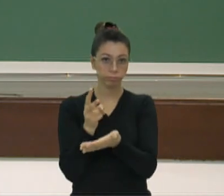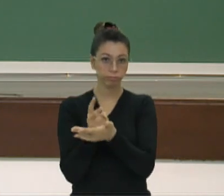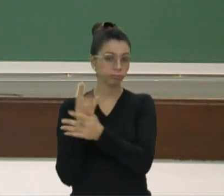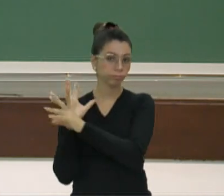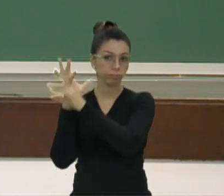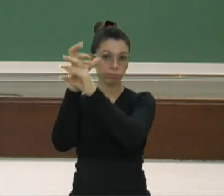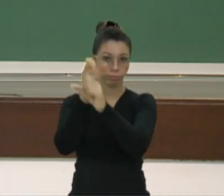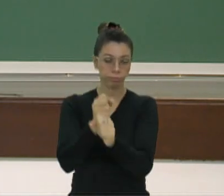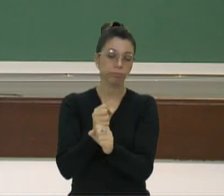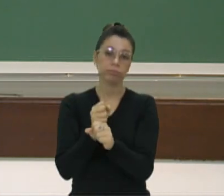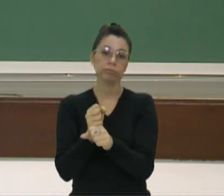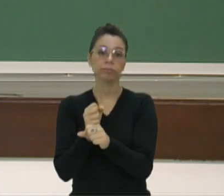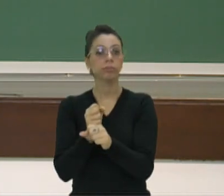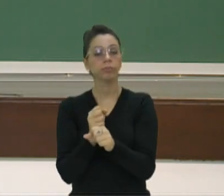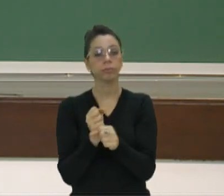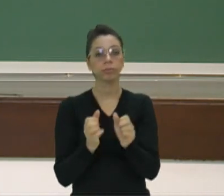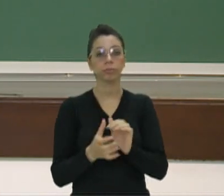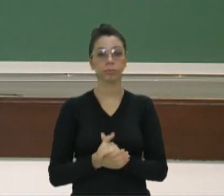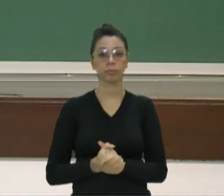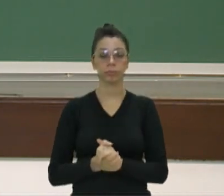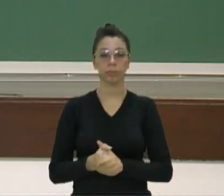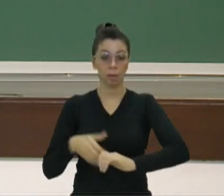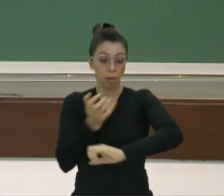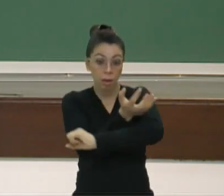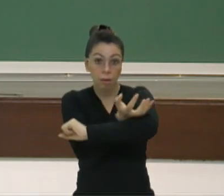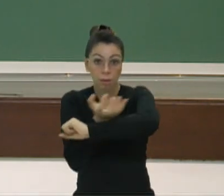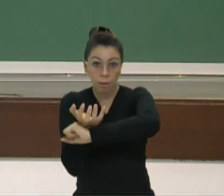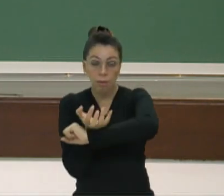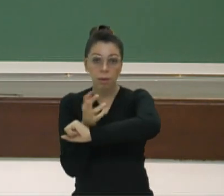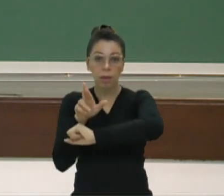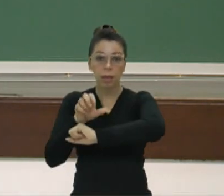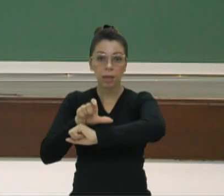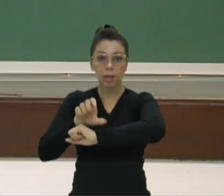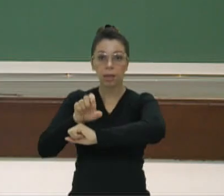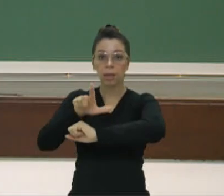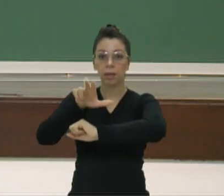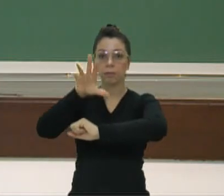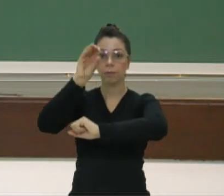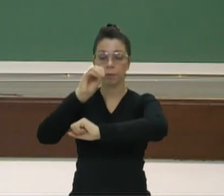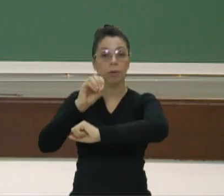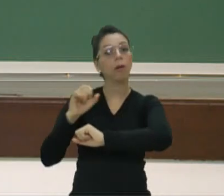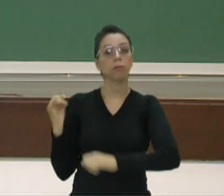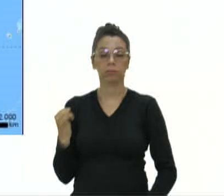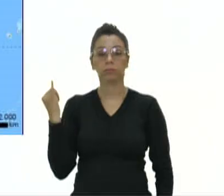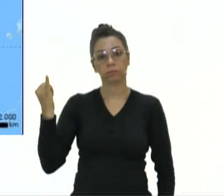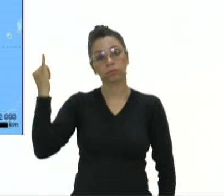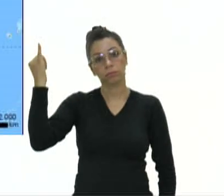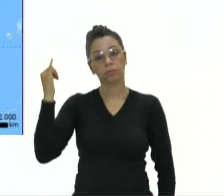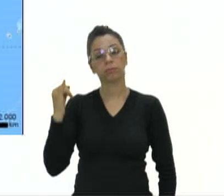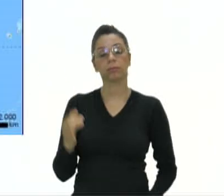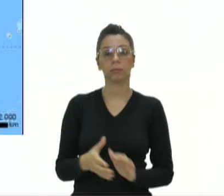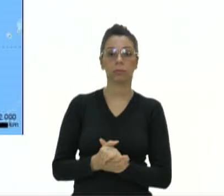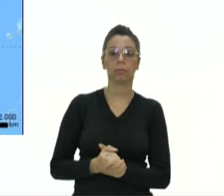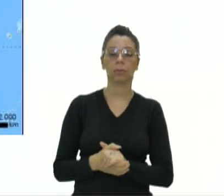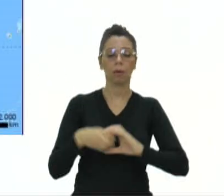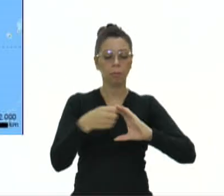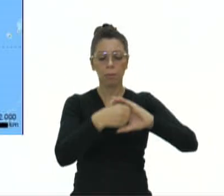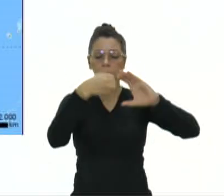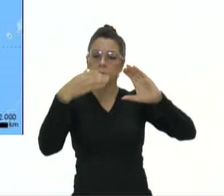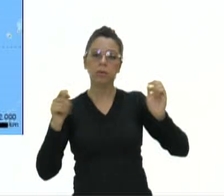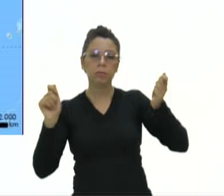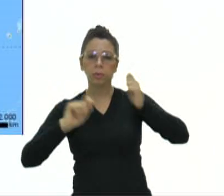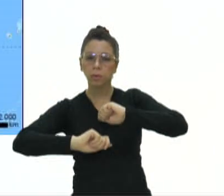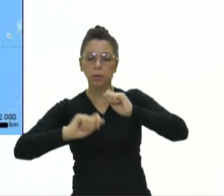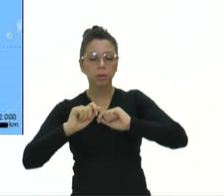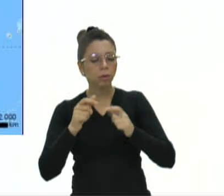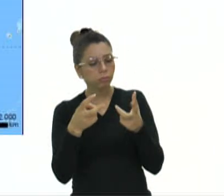resgate, logicamente, aspecto relevo é importante. Ao olharmos o mapa de relevo, nós temos algumas características que devem ser